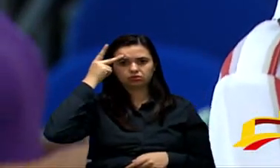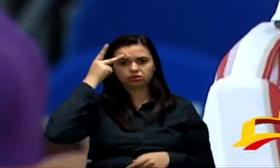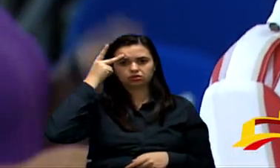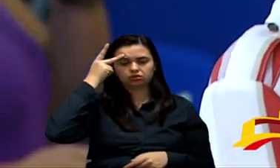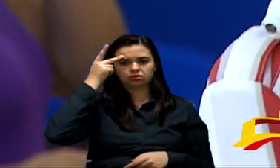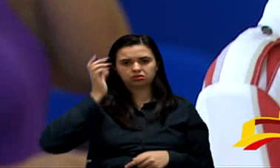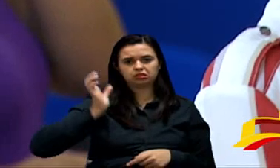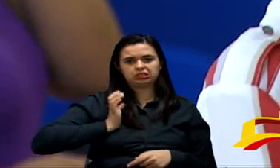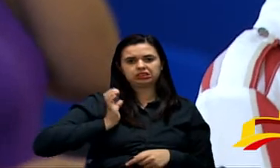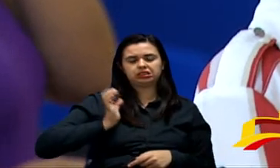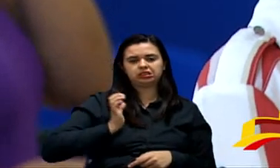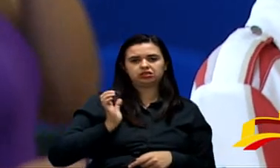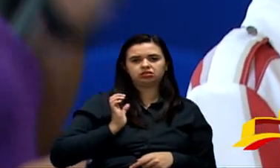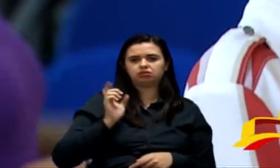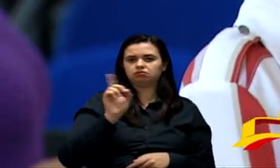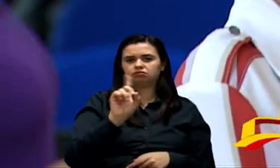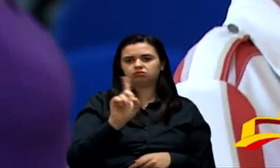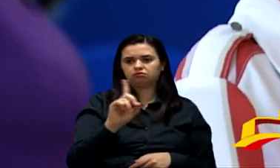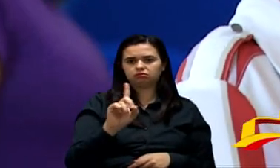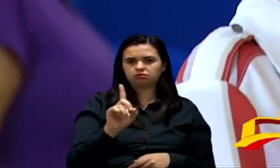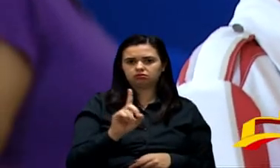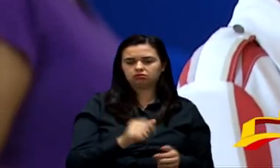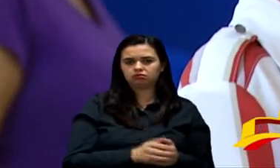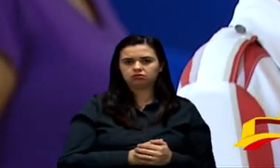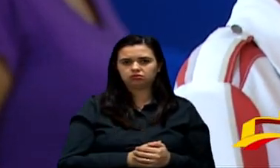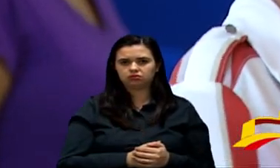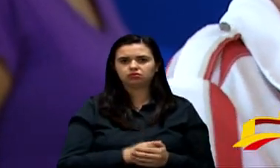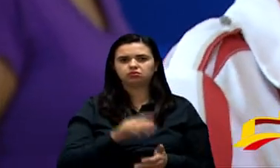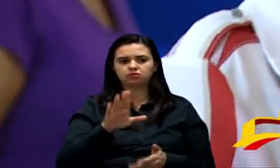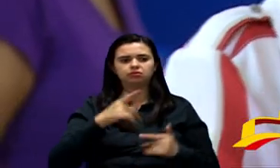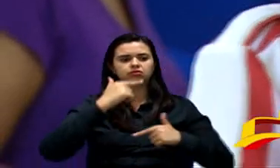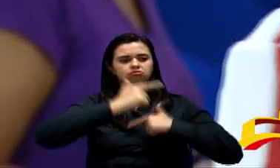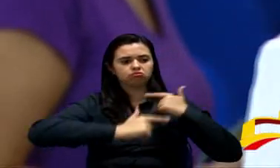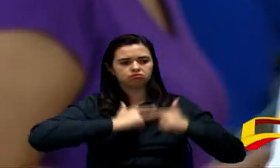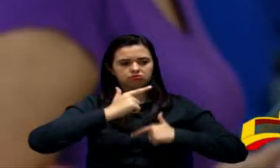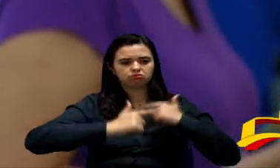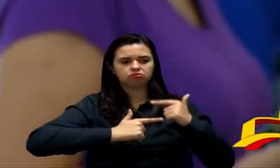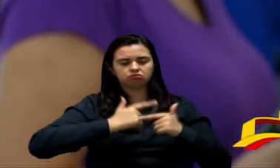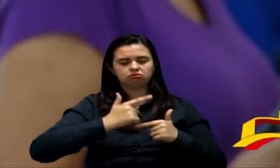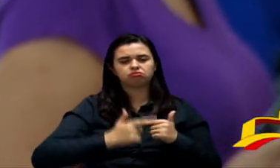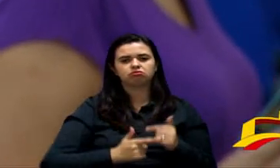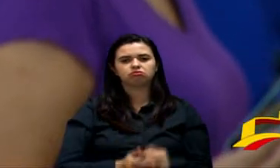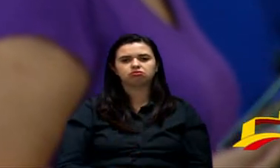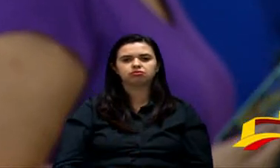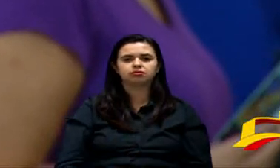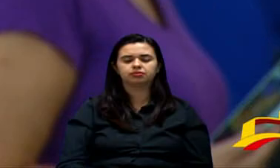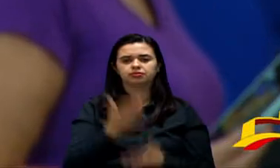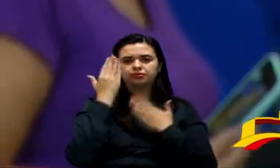é todos os dias invisibilizada no nosso país. Obrigada.